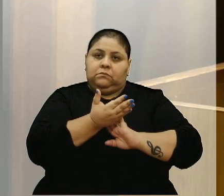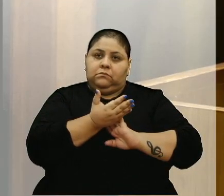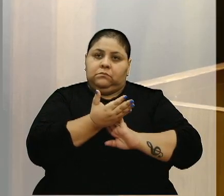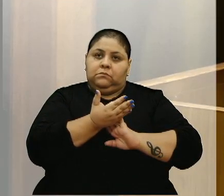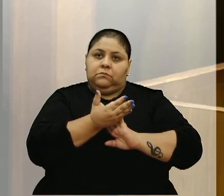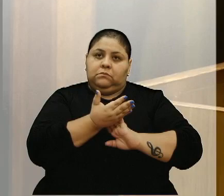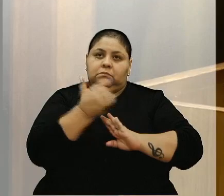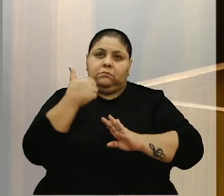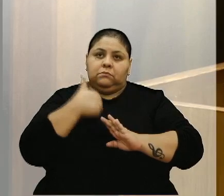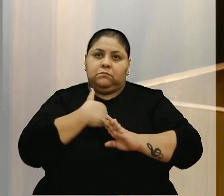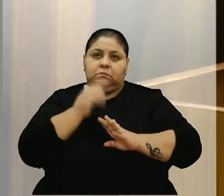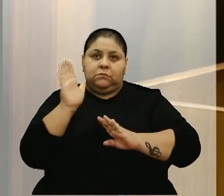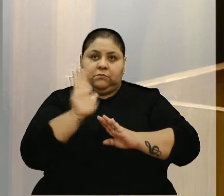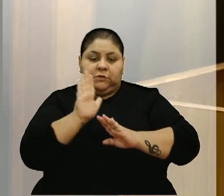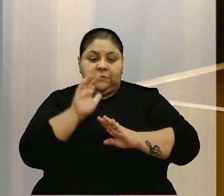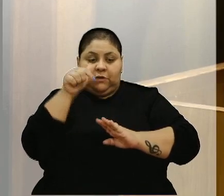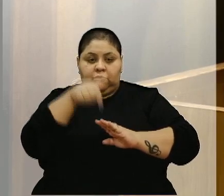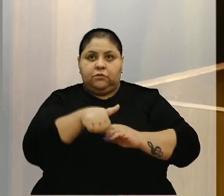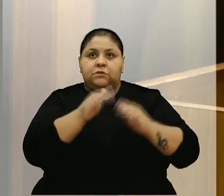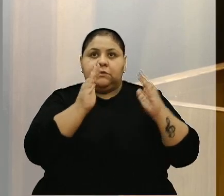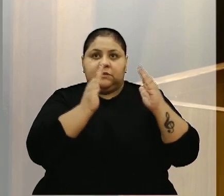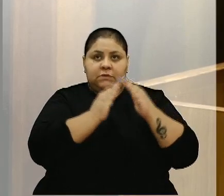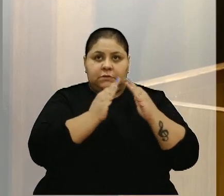eu me despeço hoje dessa casa